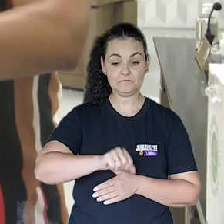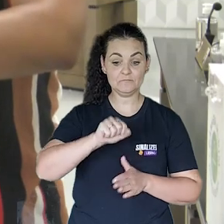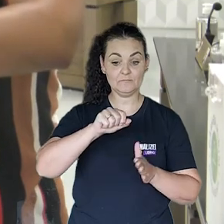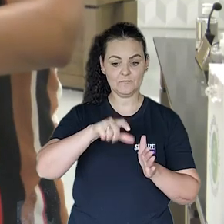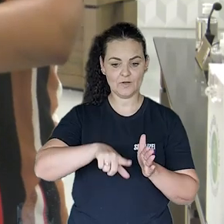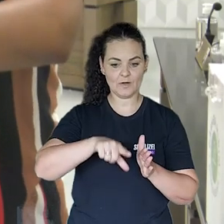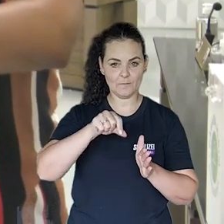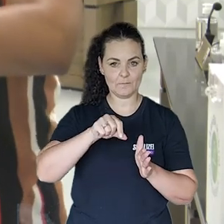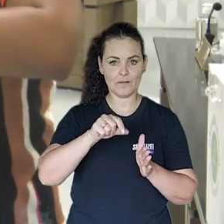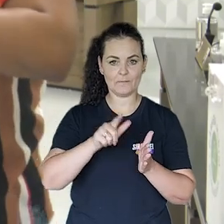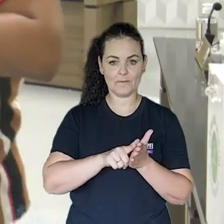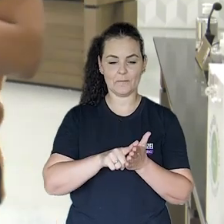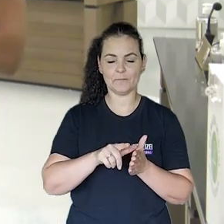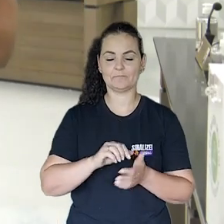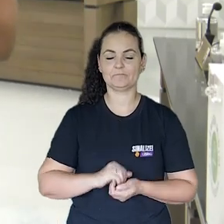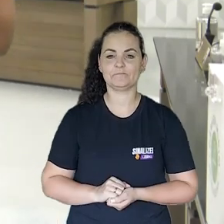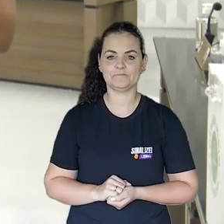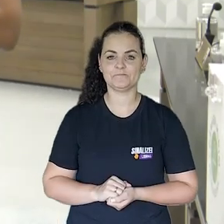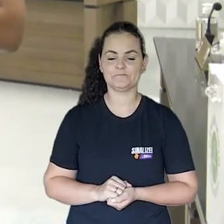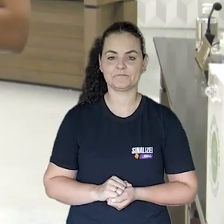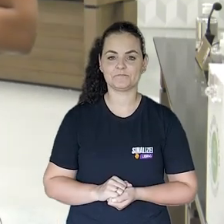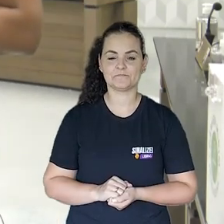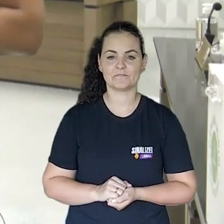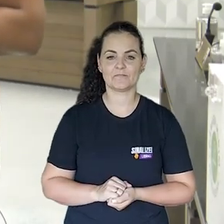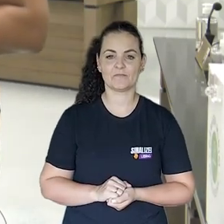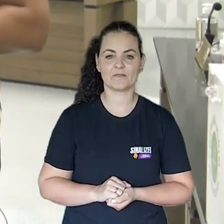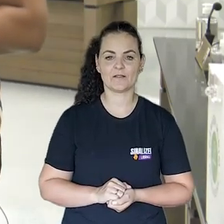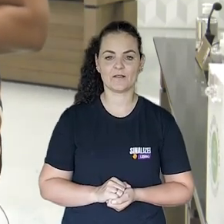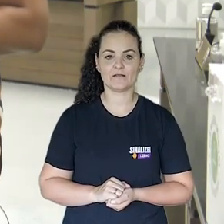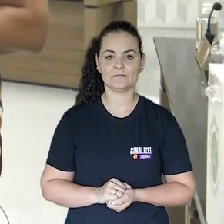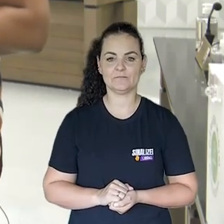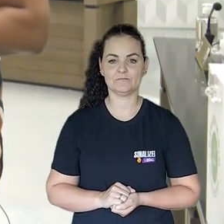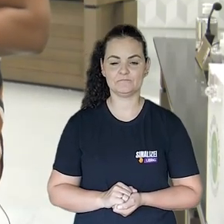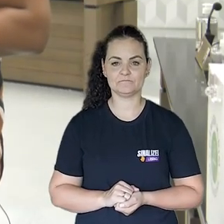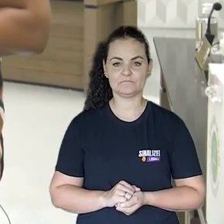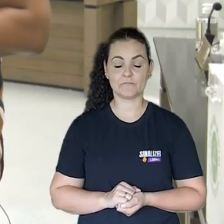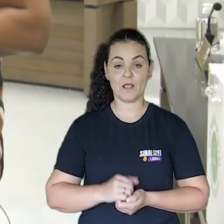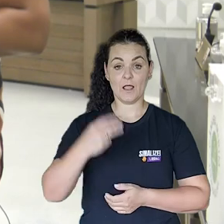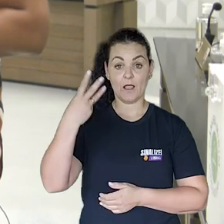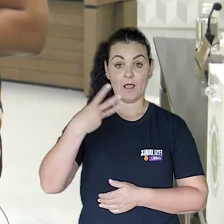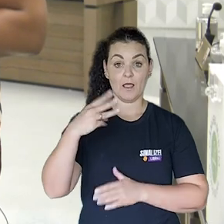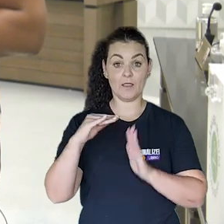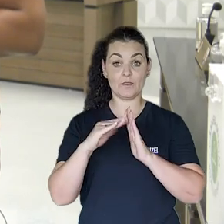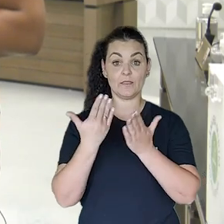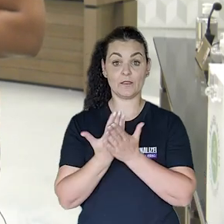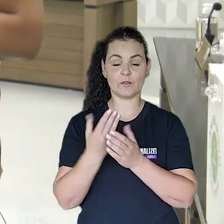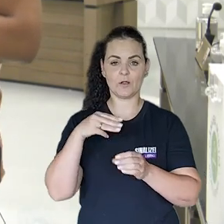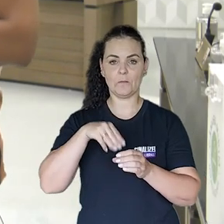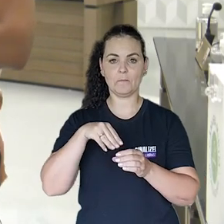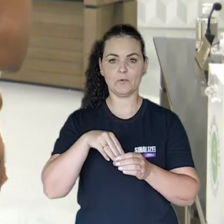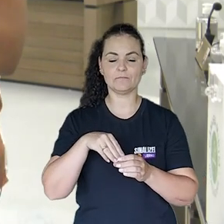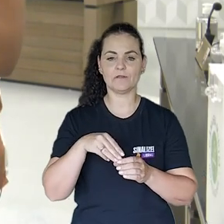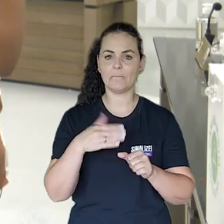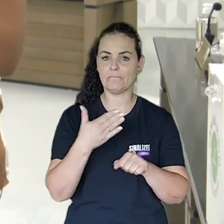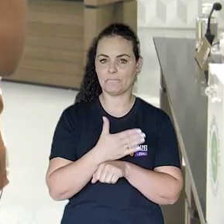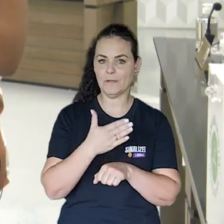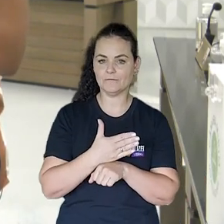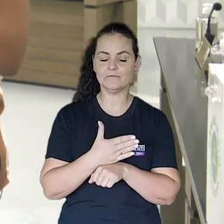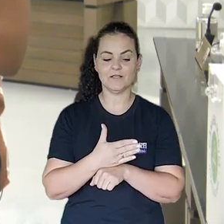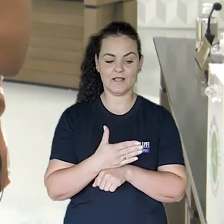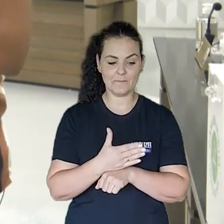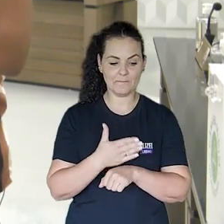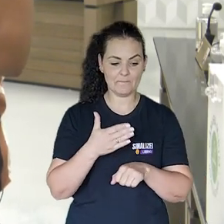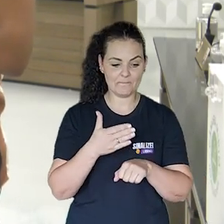A terceira escola da rede municipal é a Taíde Machado, que é a escola aqui do